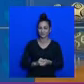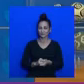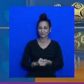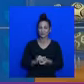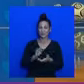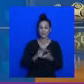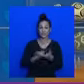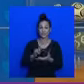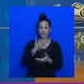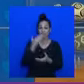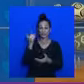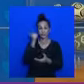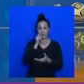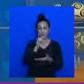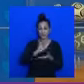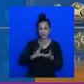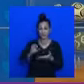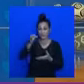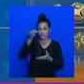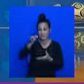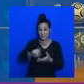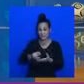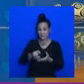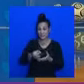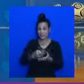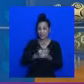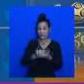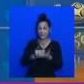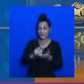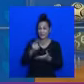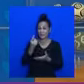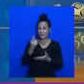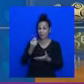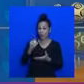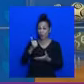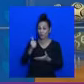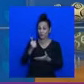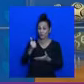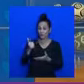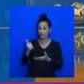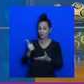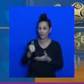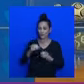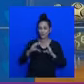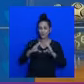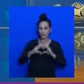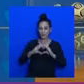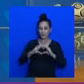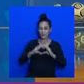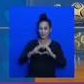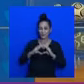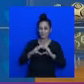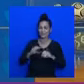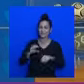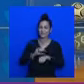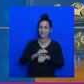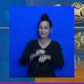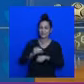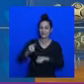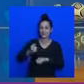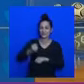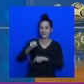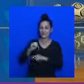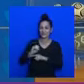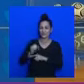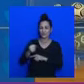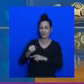Na Loto Fácil você ganha acertando a partir de 11 números. Bola cinza, 08.